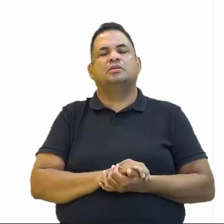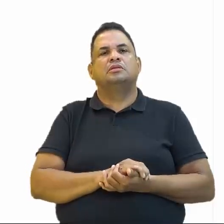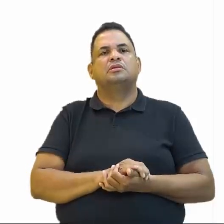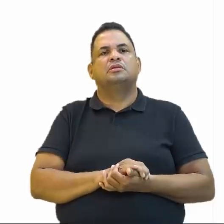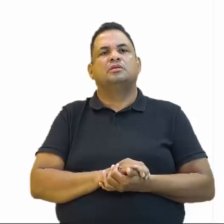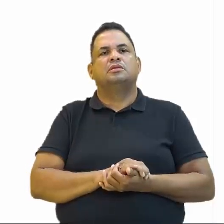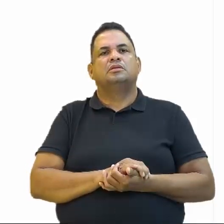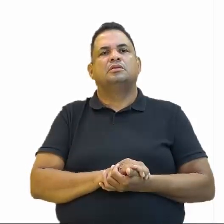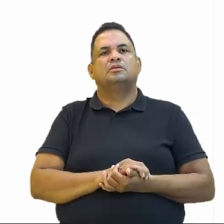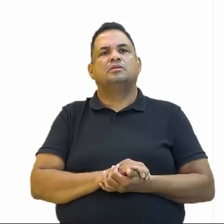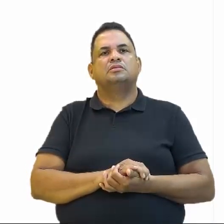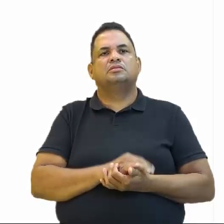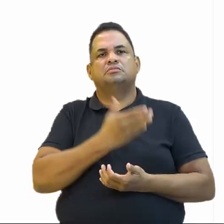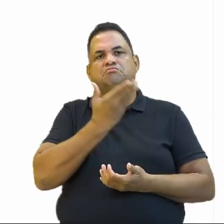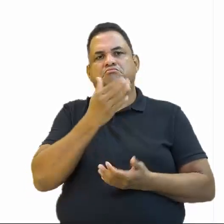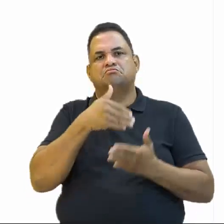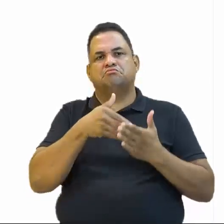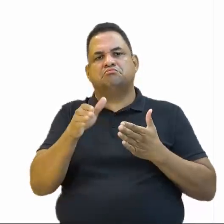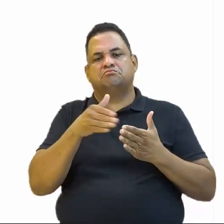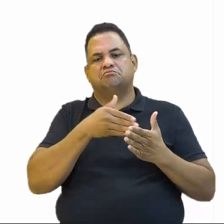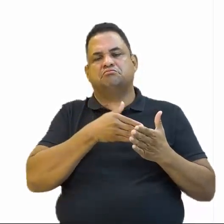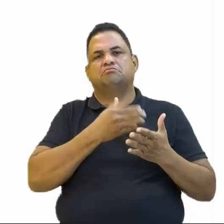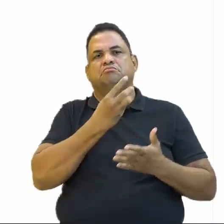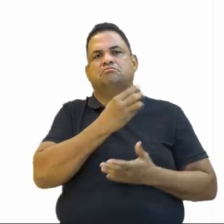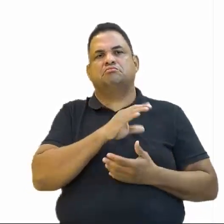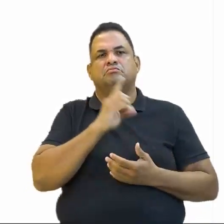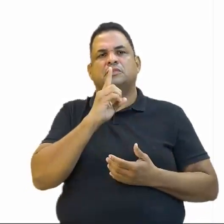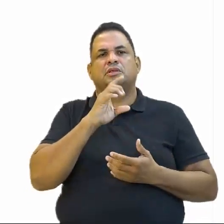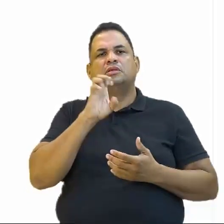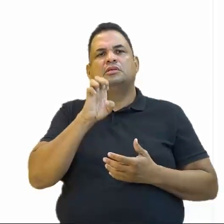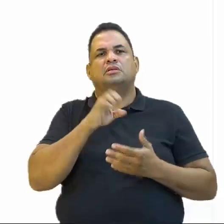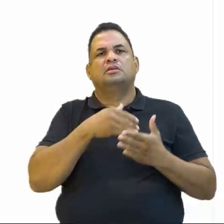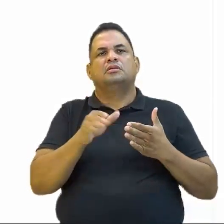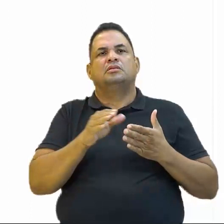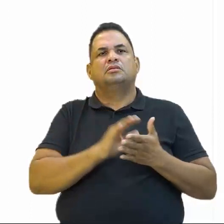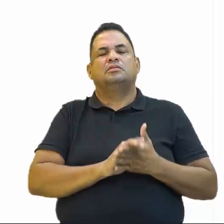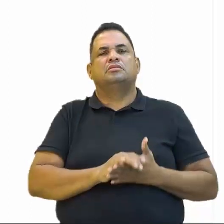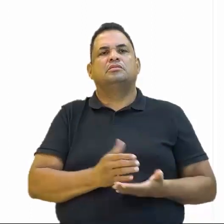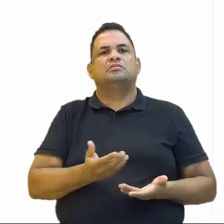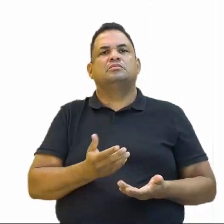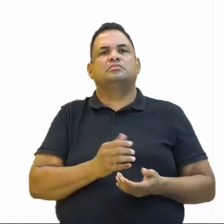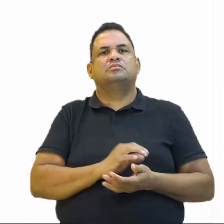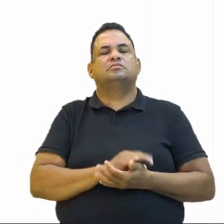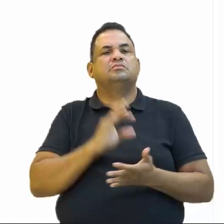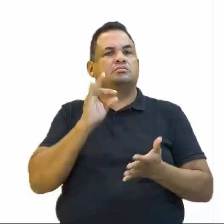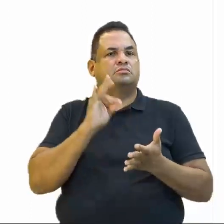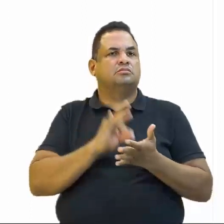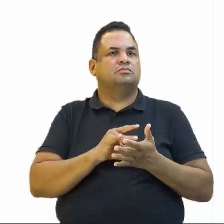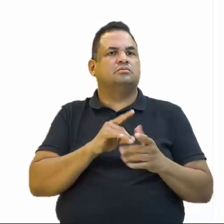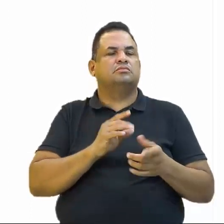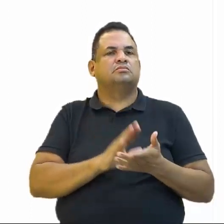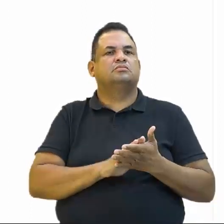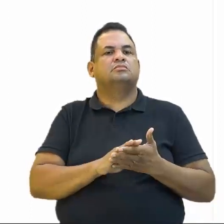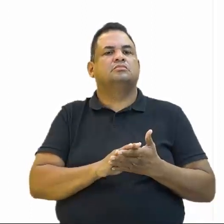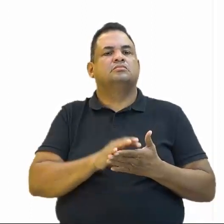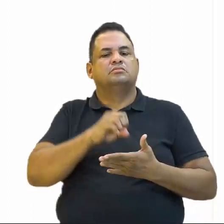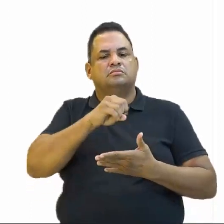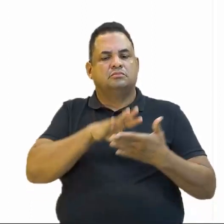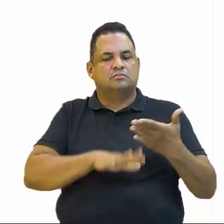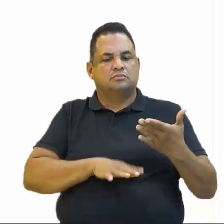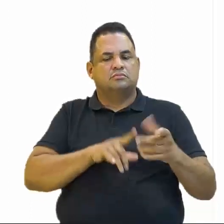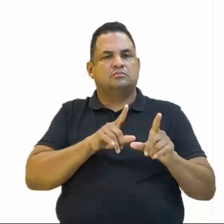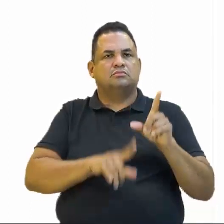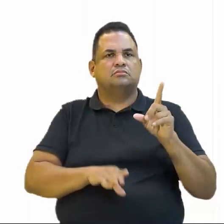ó, eliminado e eliminado. Ficou quem pra gente? De fato, a alternativa B,